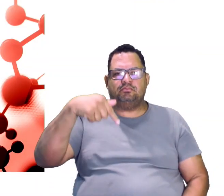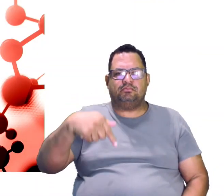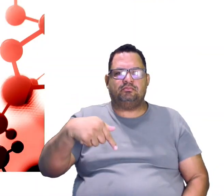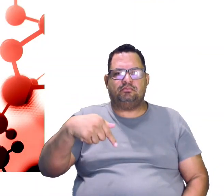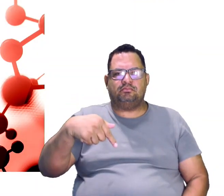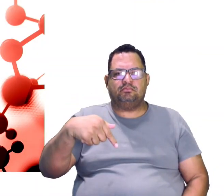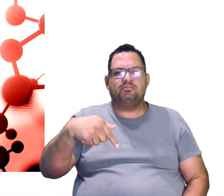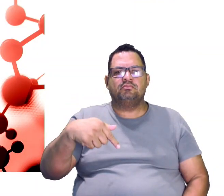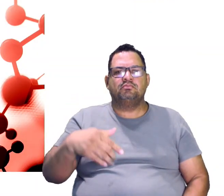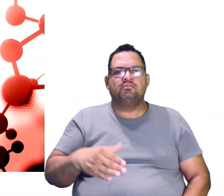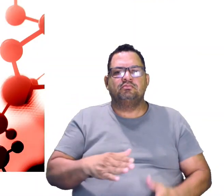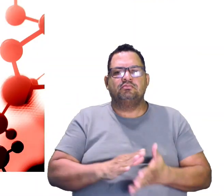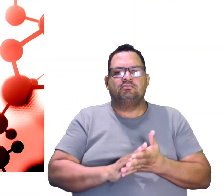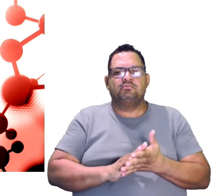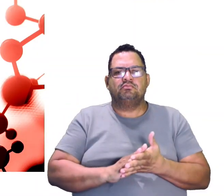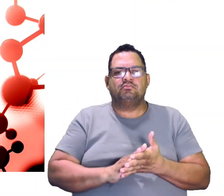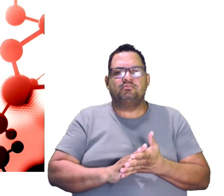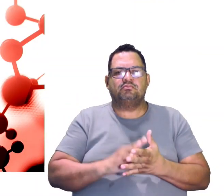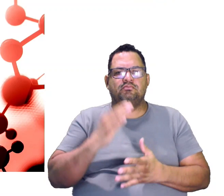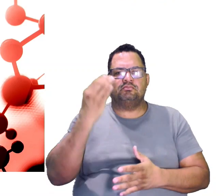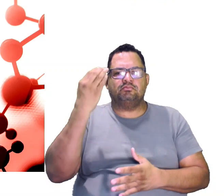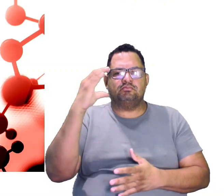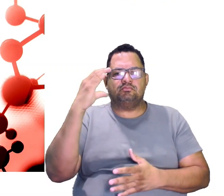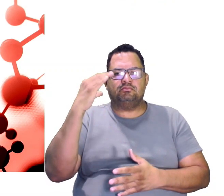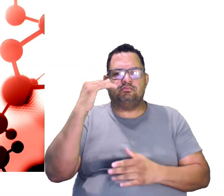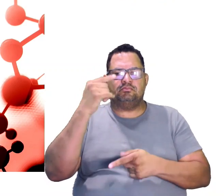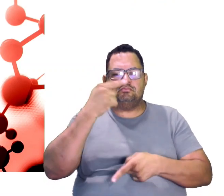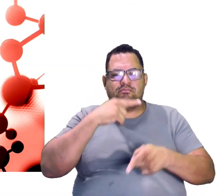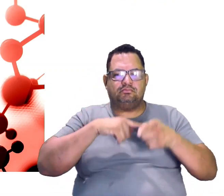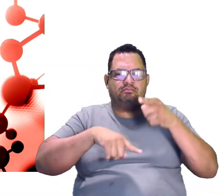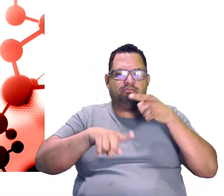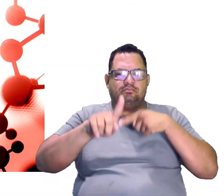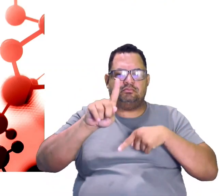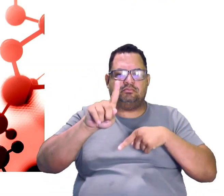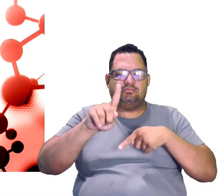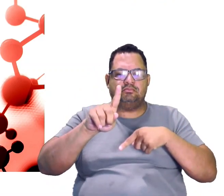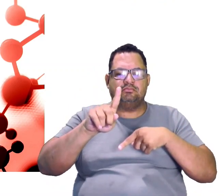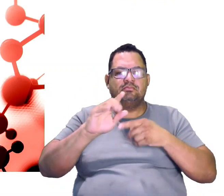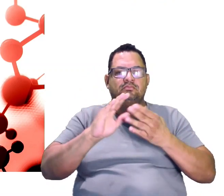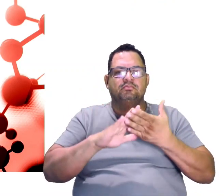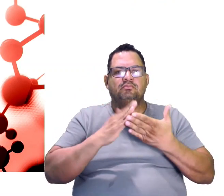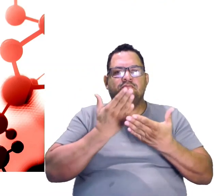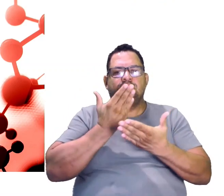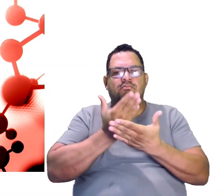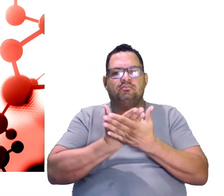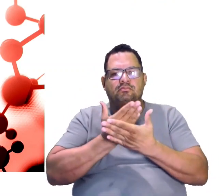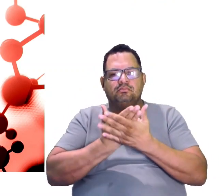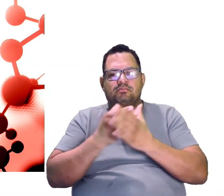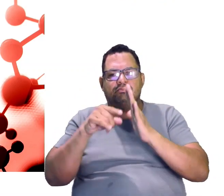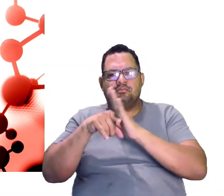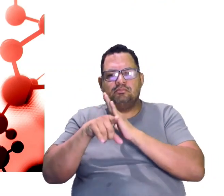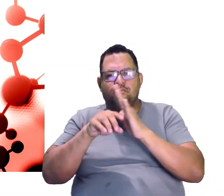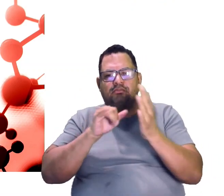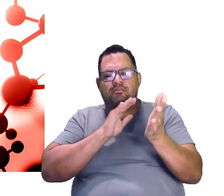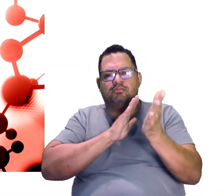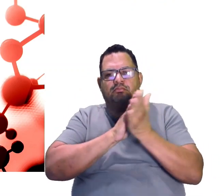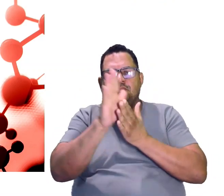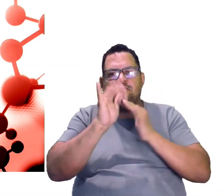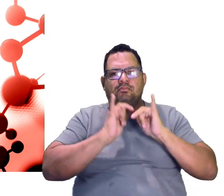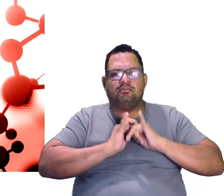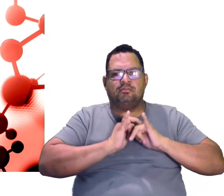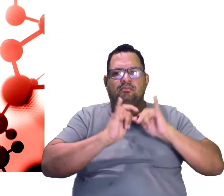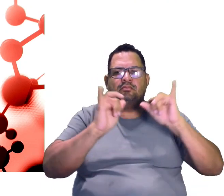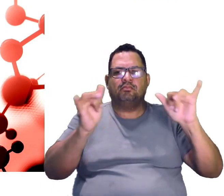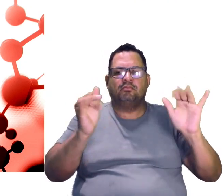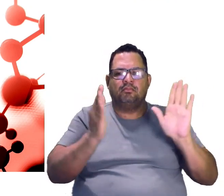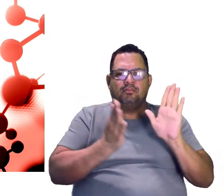vocês sabem, a ciência ela evolui. À medida que você vai estudando, vai descobrindo, vai publicando e vai comprovando que